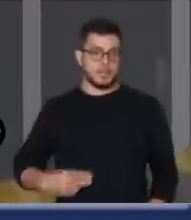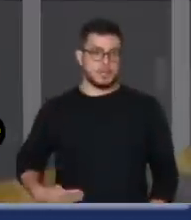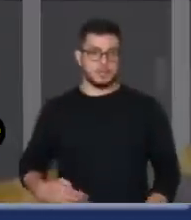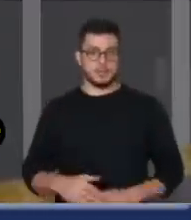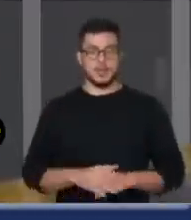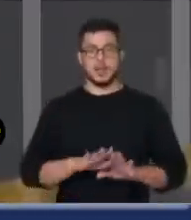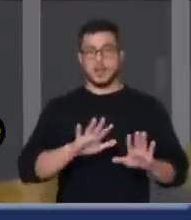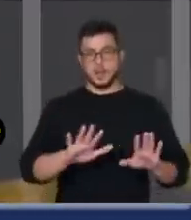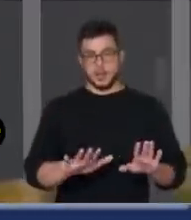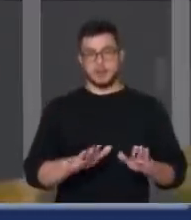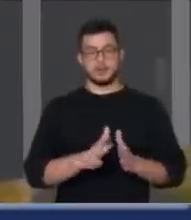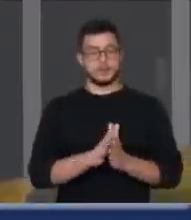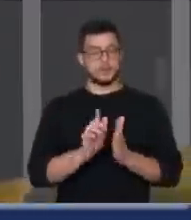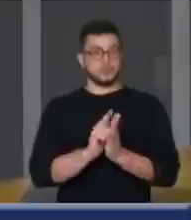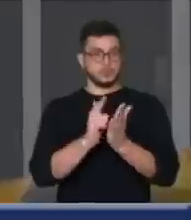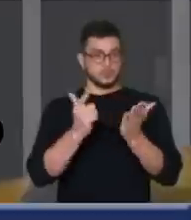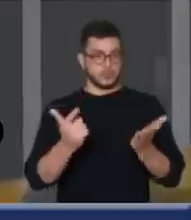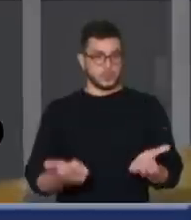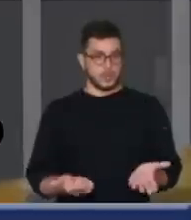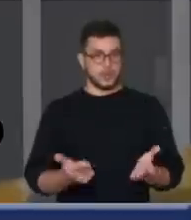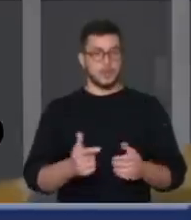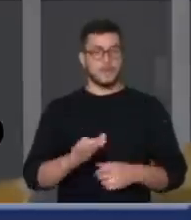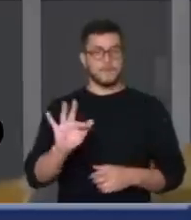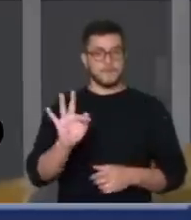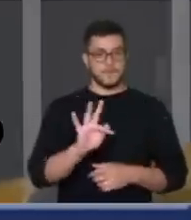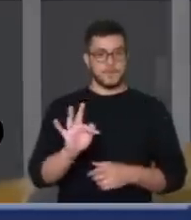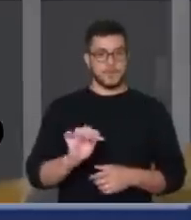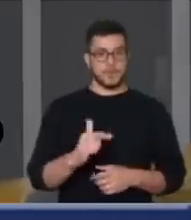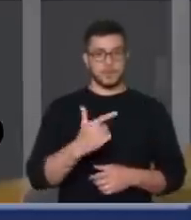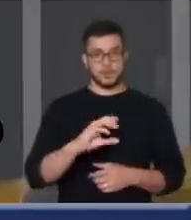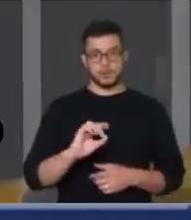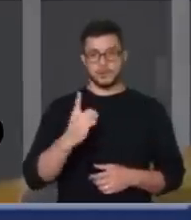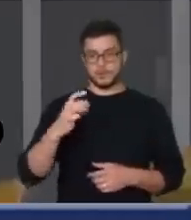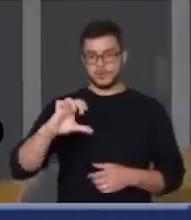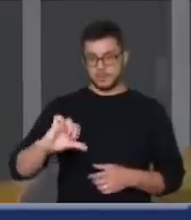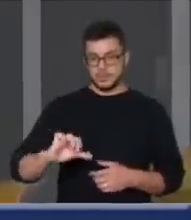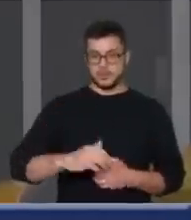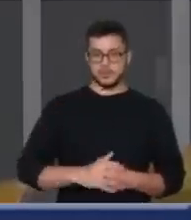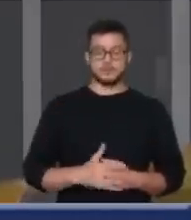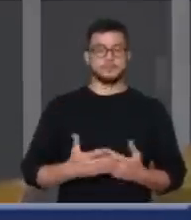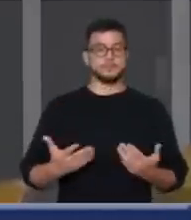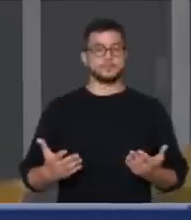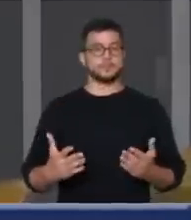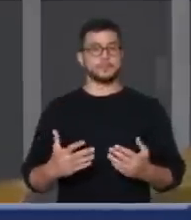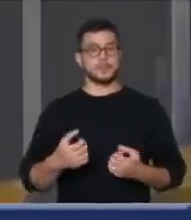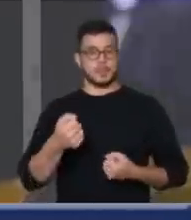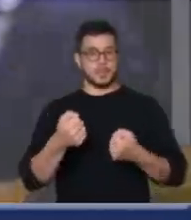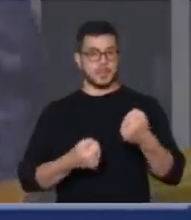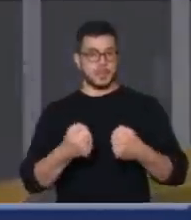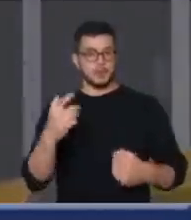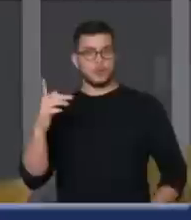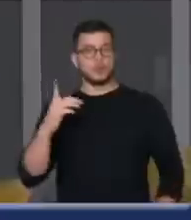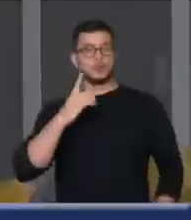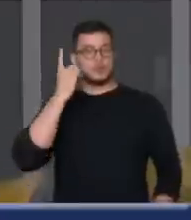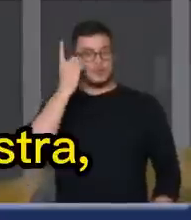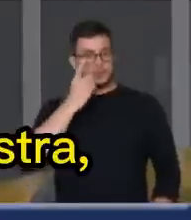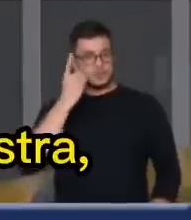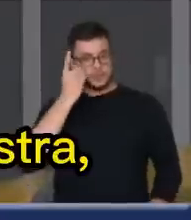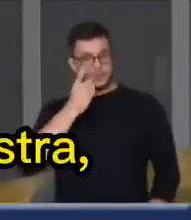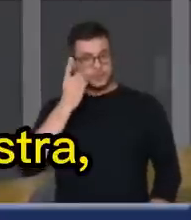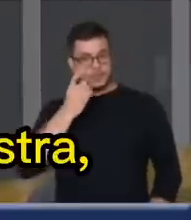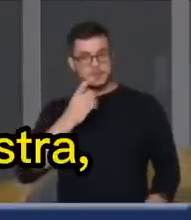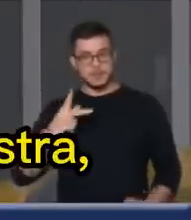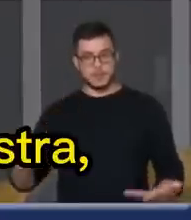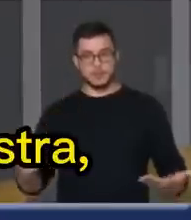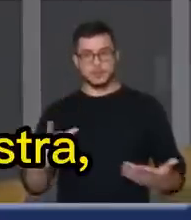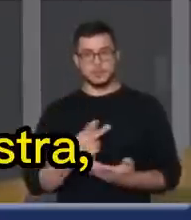15 de fevereiro de 2019. Carro com deputado e prefeito de Belfor Roxo é alvejado com tiro de fuzil. E aí tem